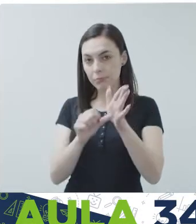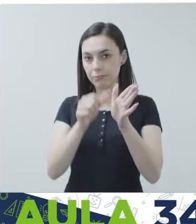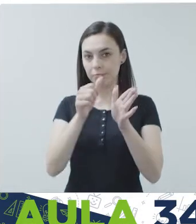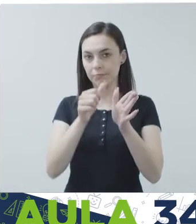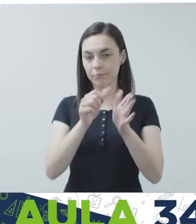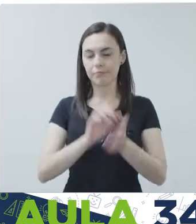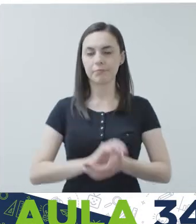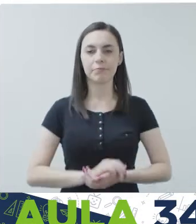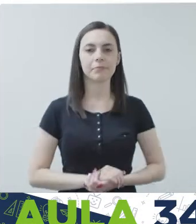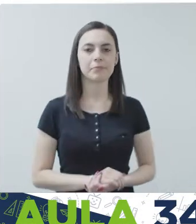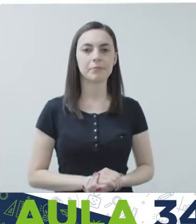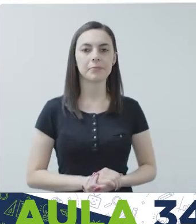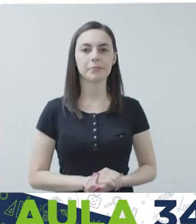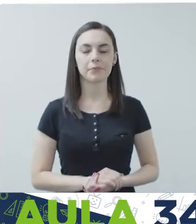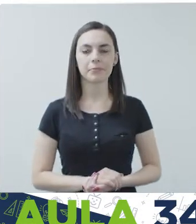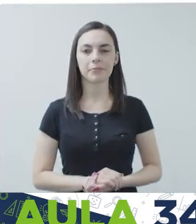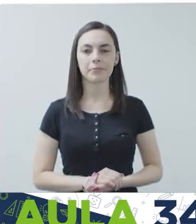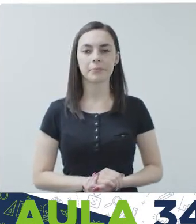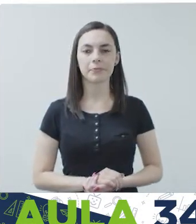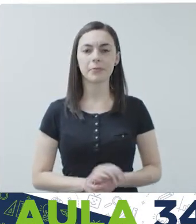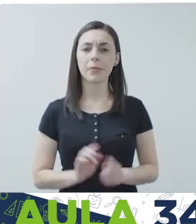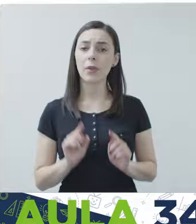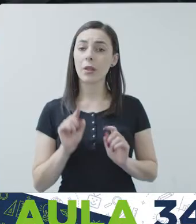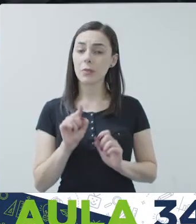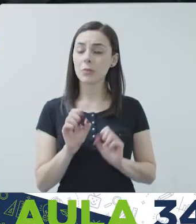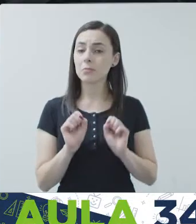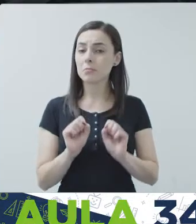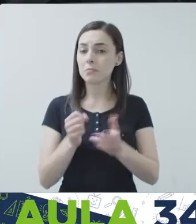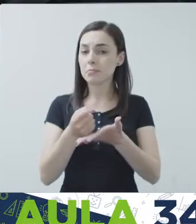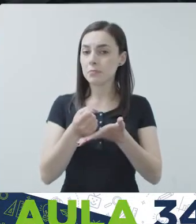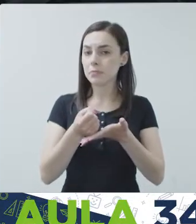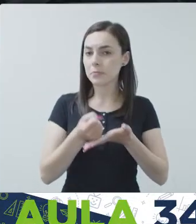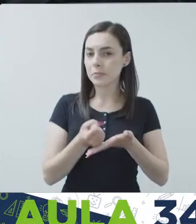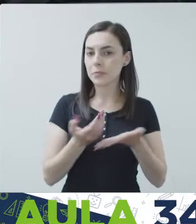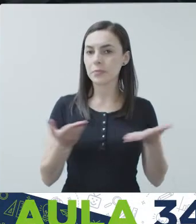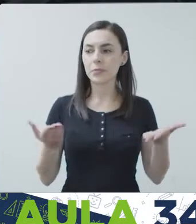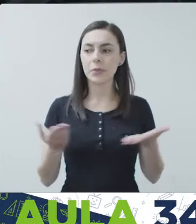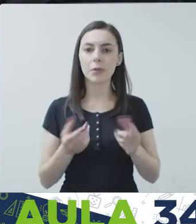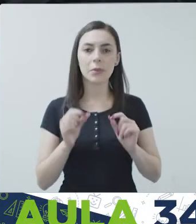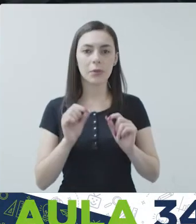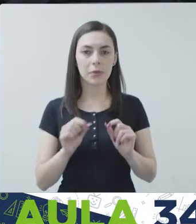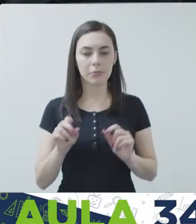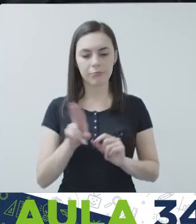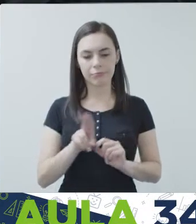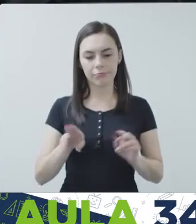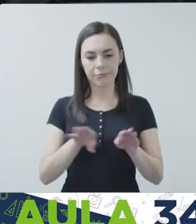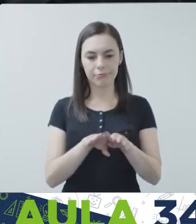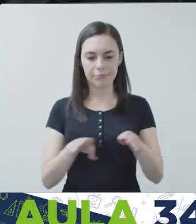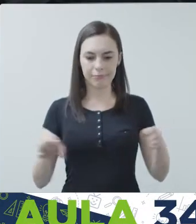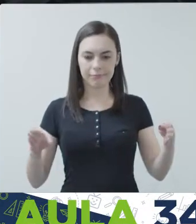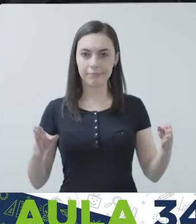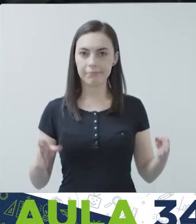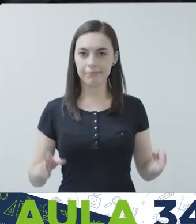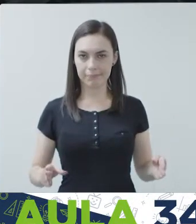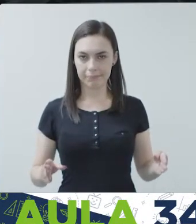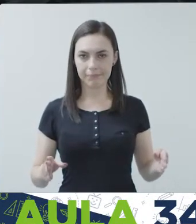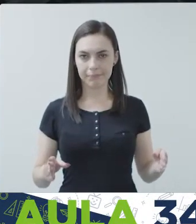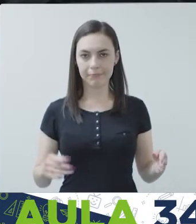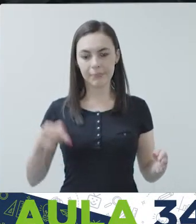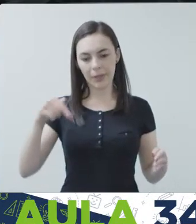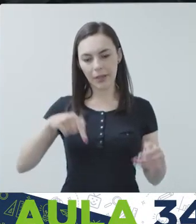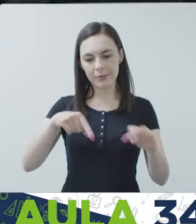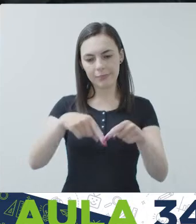numérico. Vocês também podem me ajudar agora, que eu vou colocá-los aqui na nossa mesa, da nossa